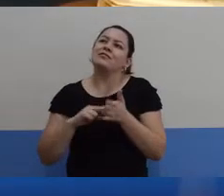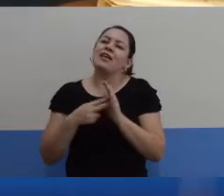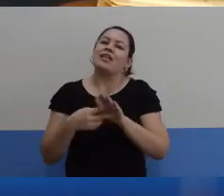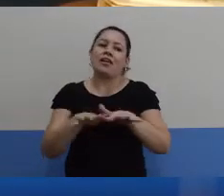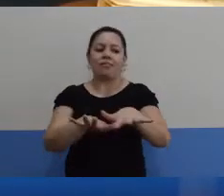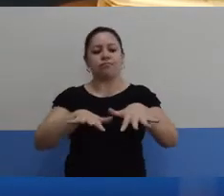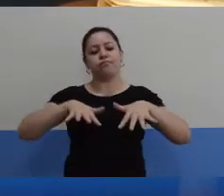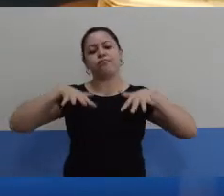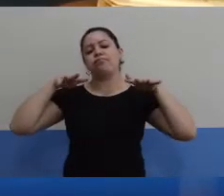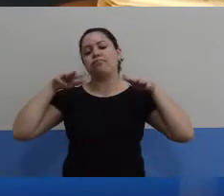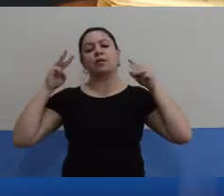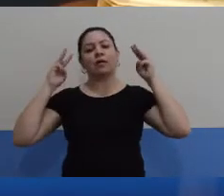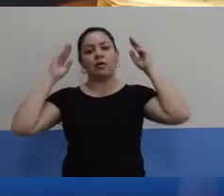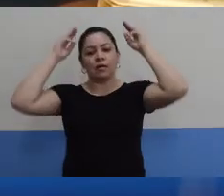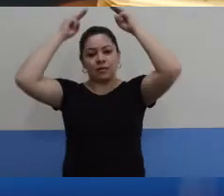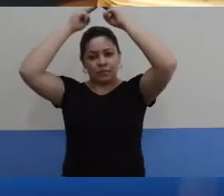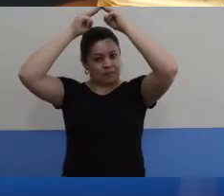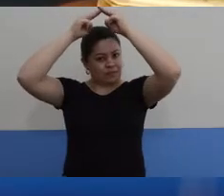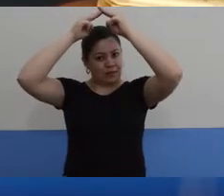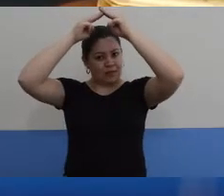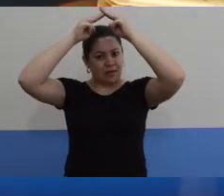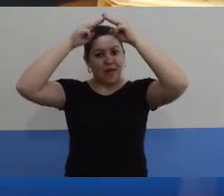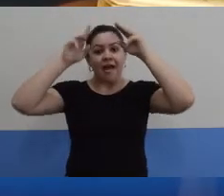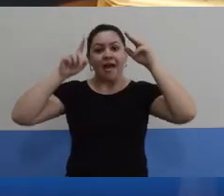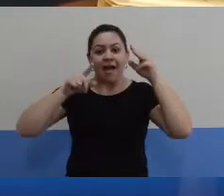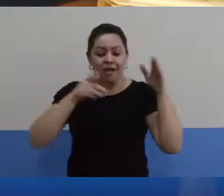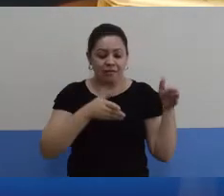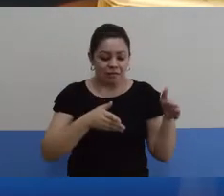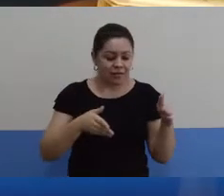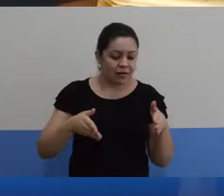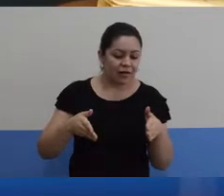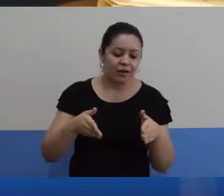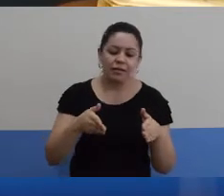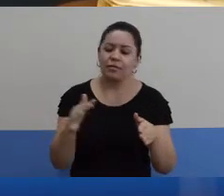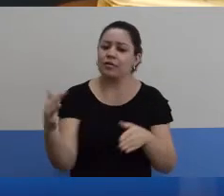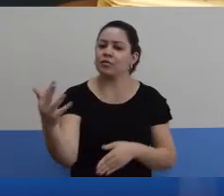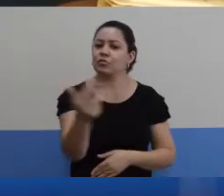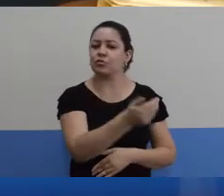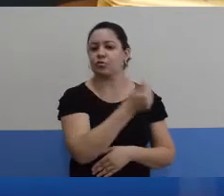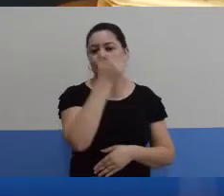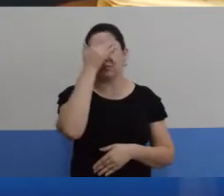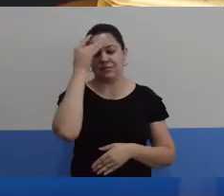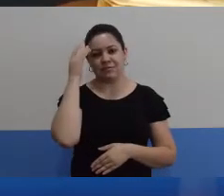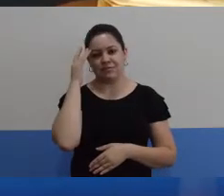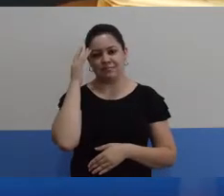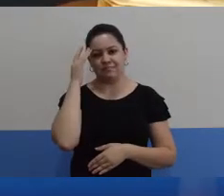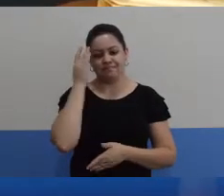episcopal, né, mas um caminho para todos os fiéis, no qual